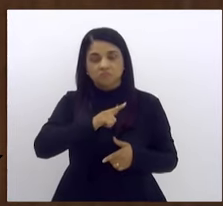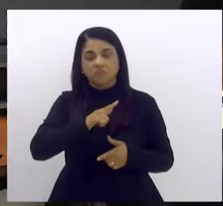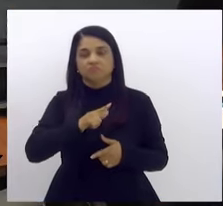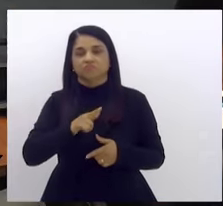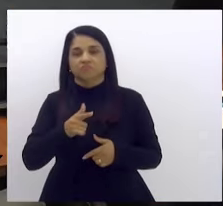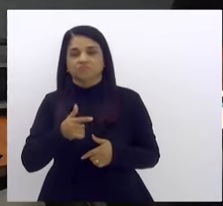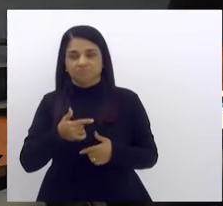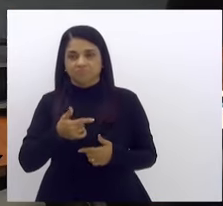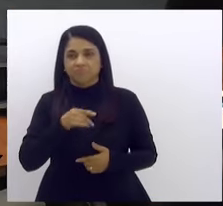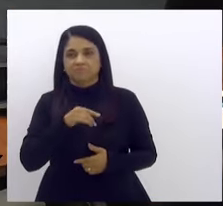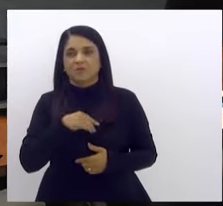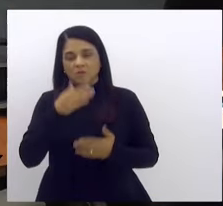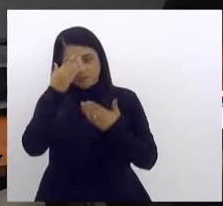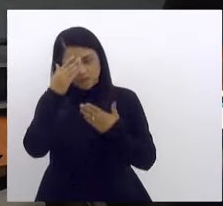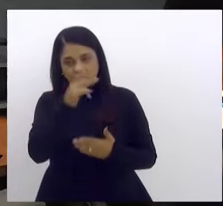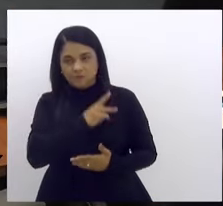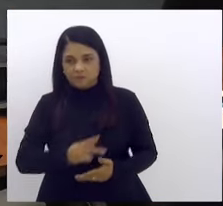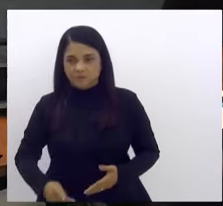presidente.